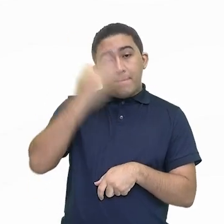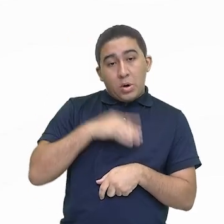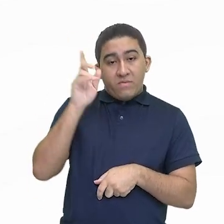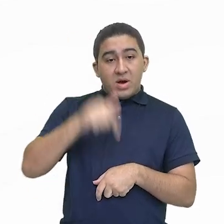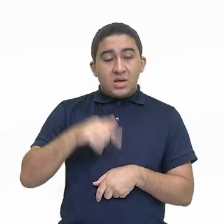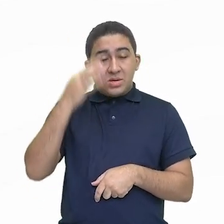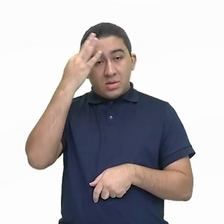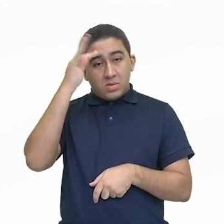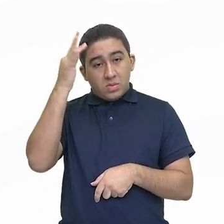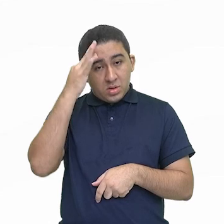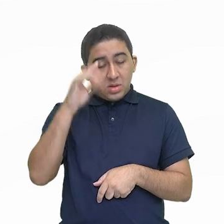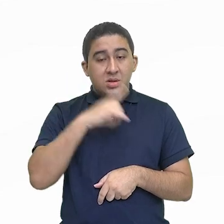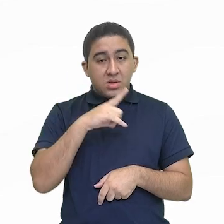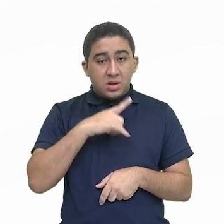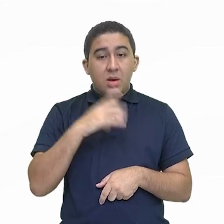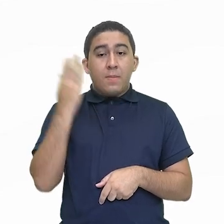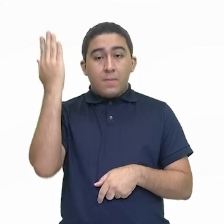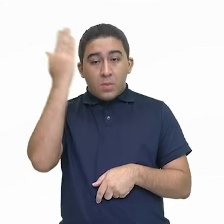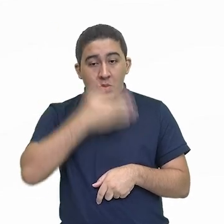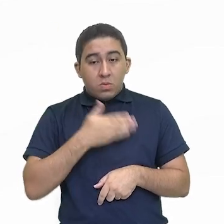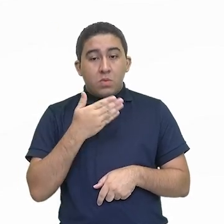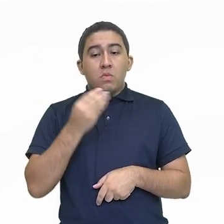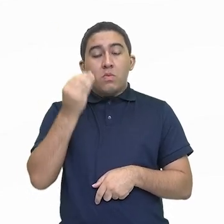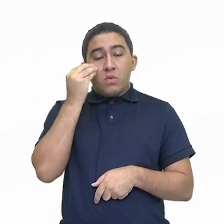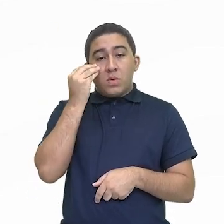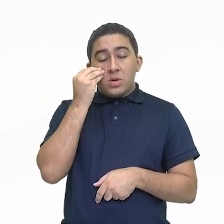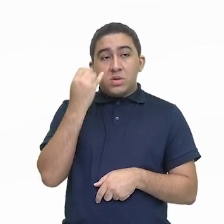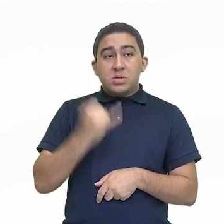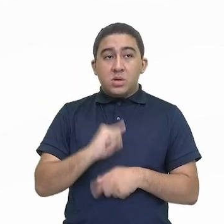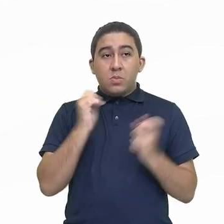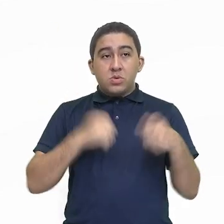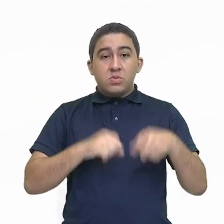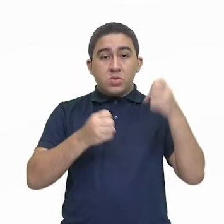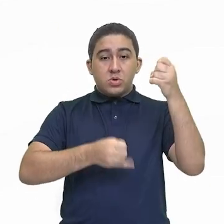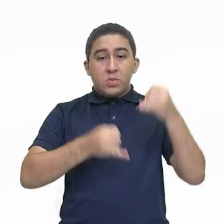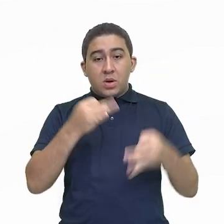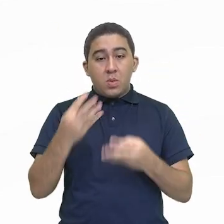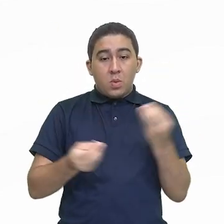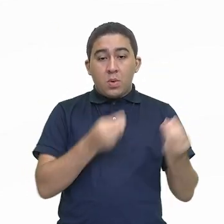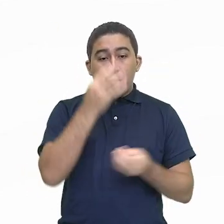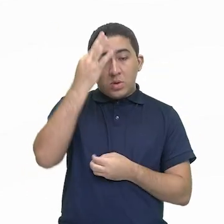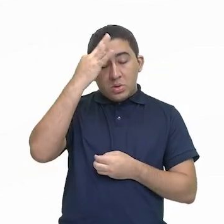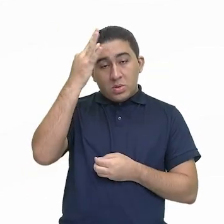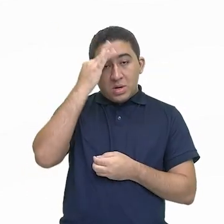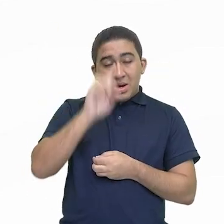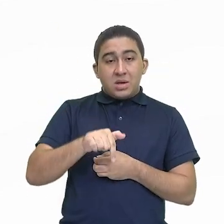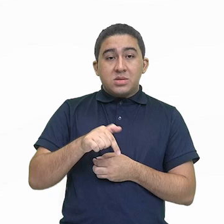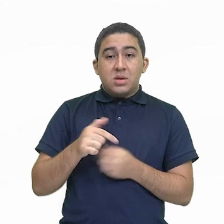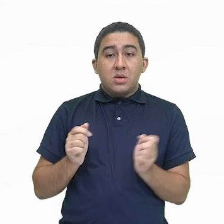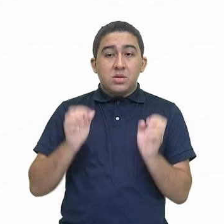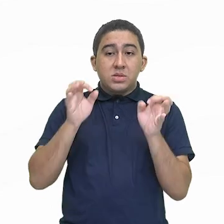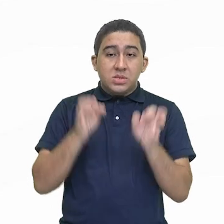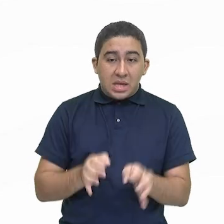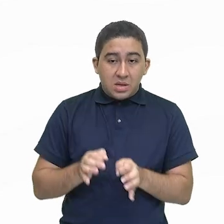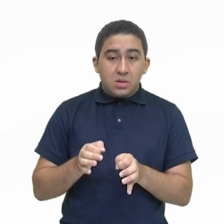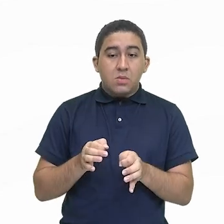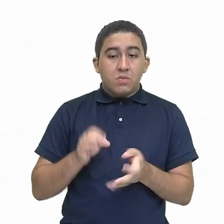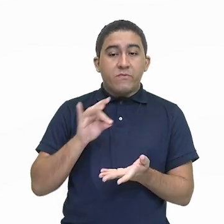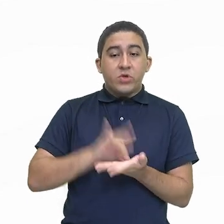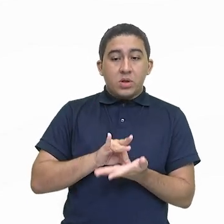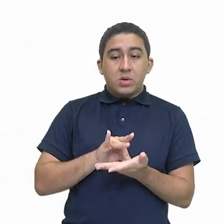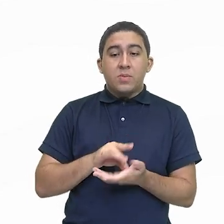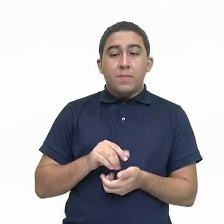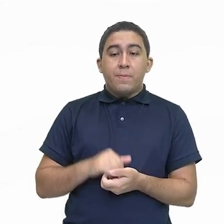naquela época, né? Eles tentavam explicar como que a teoria da biogênese era